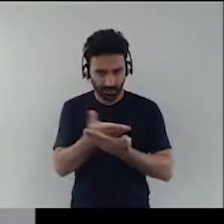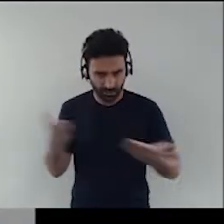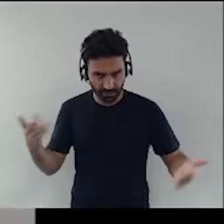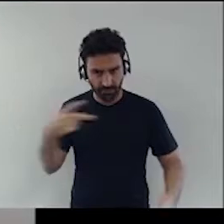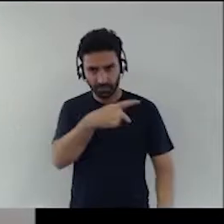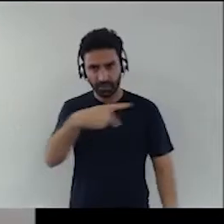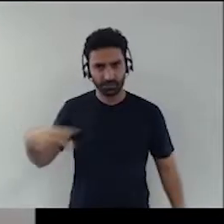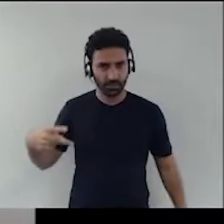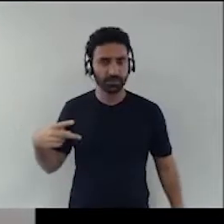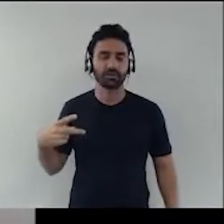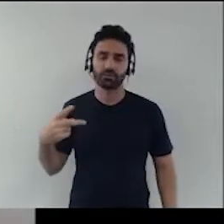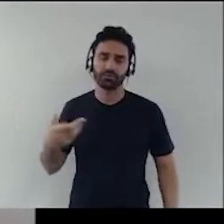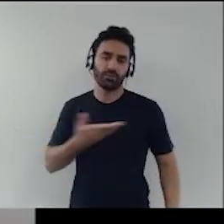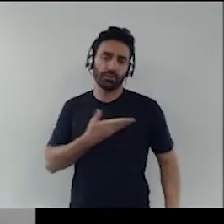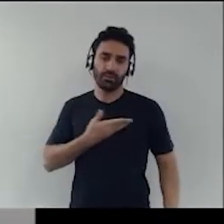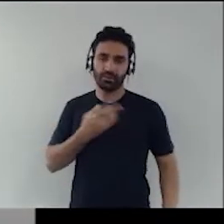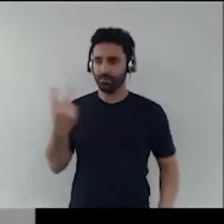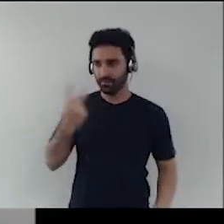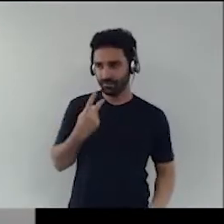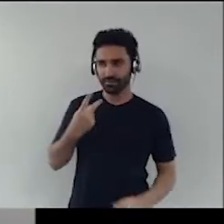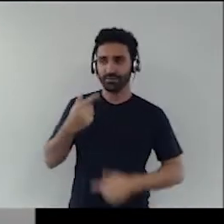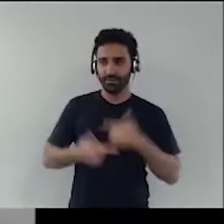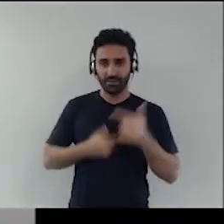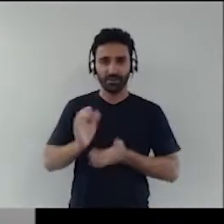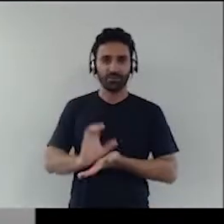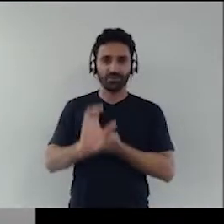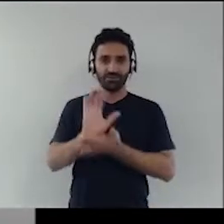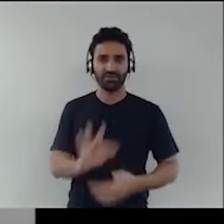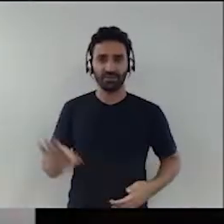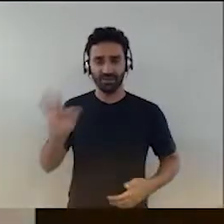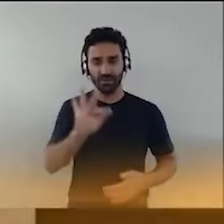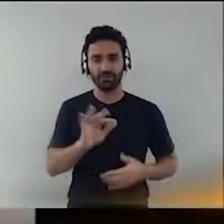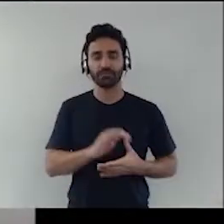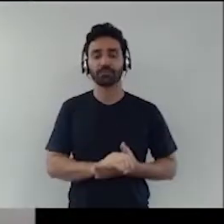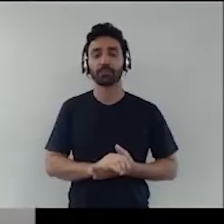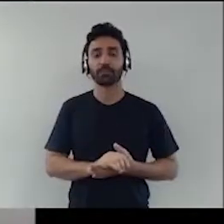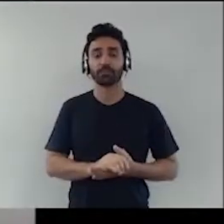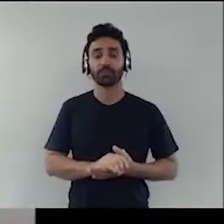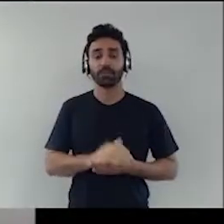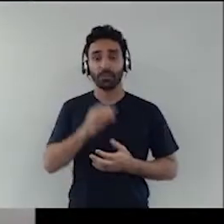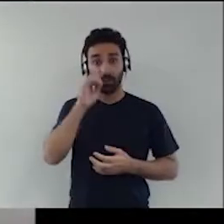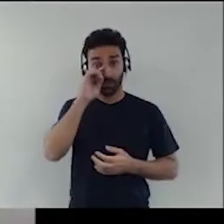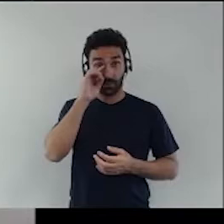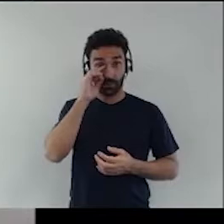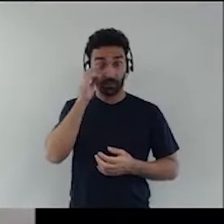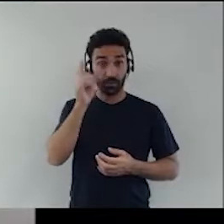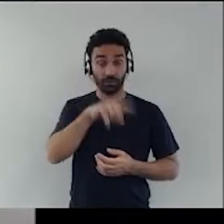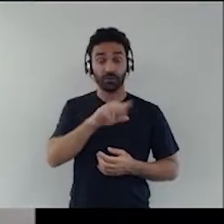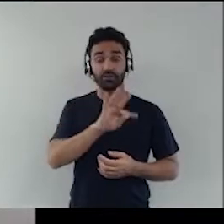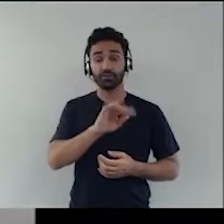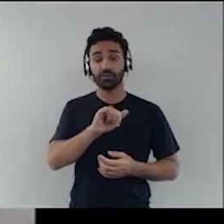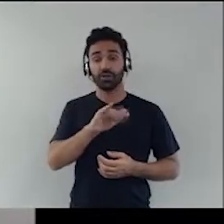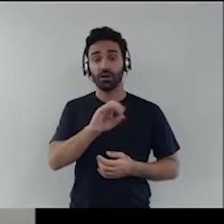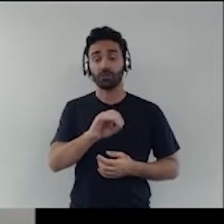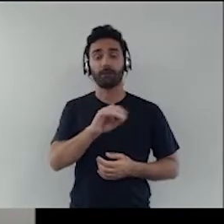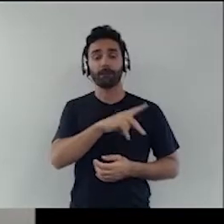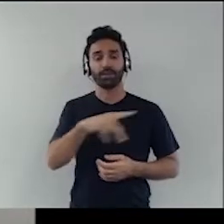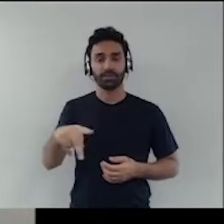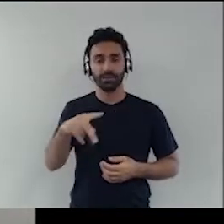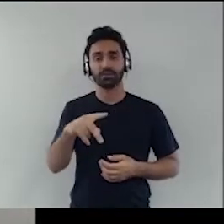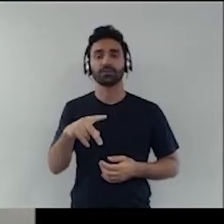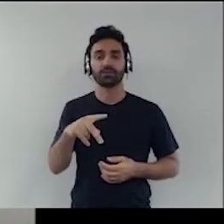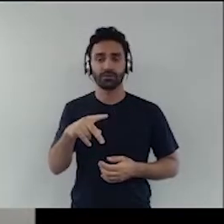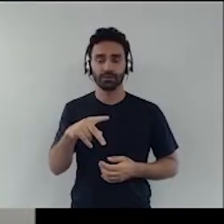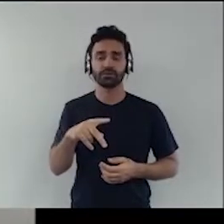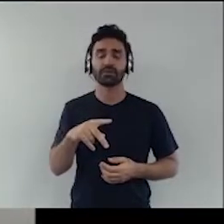dessa mesa, meu colega de Conselho Federal, Dr. Shaiman Manuel, meu querido Tiago Bonfim, que foi presidente na outra